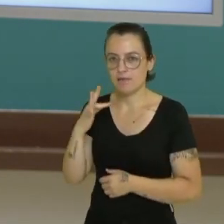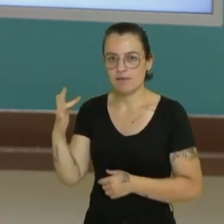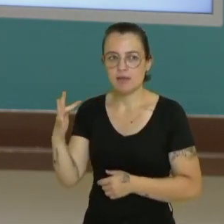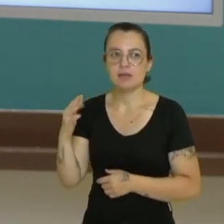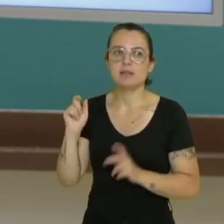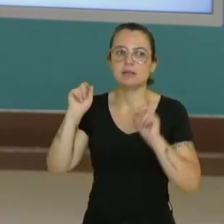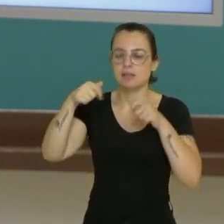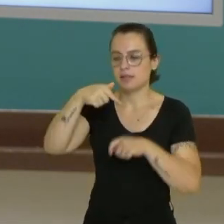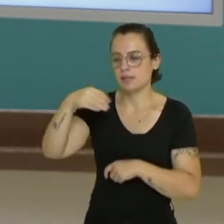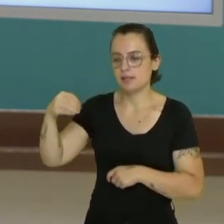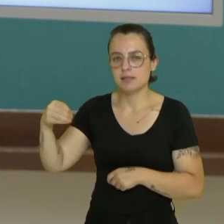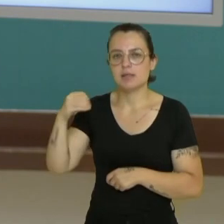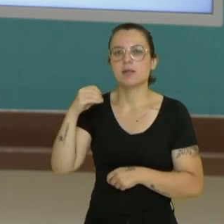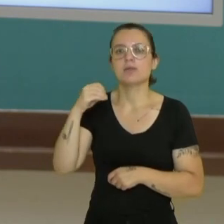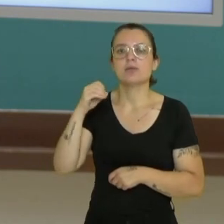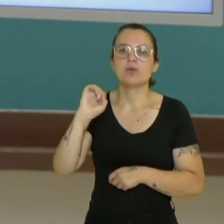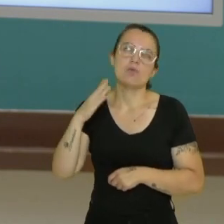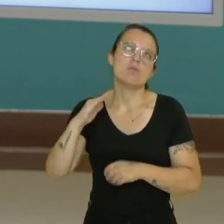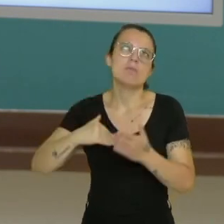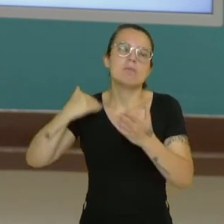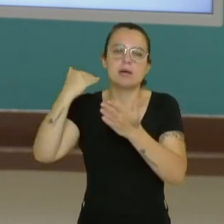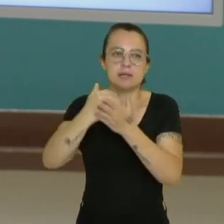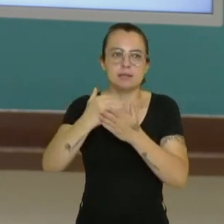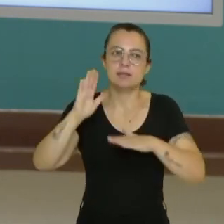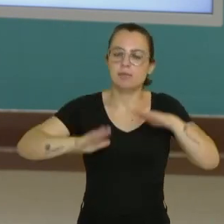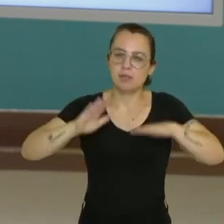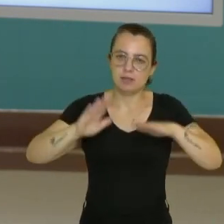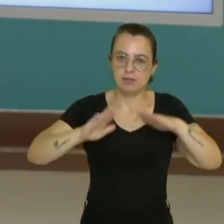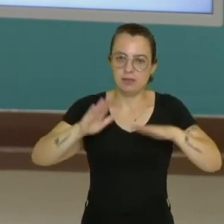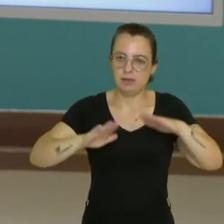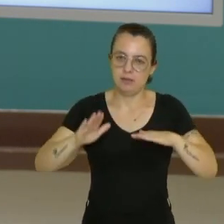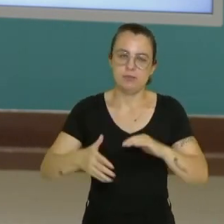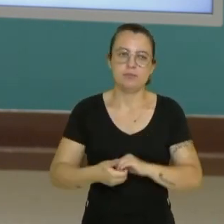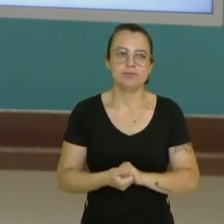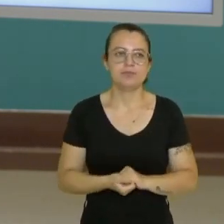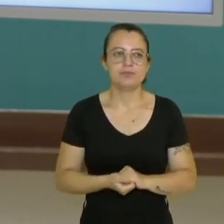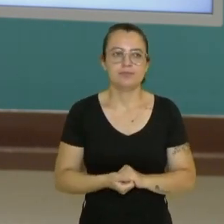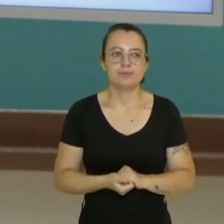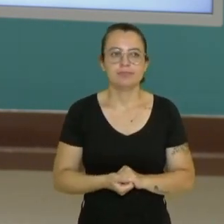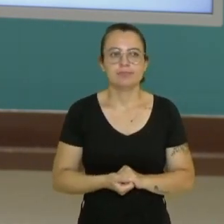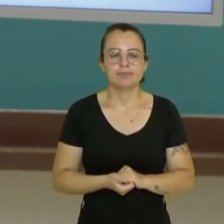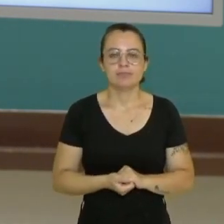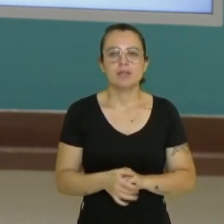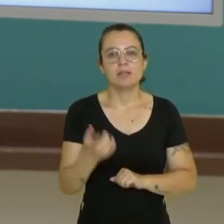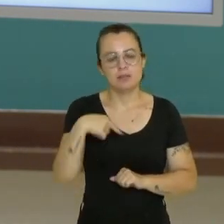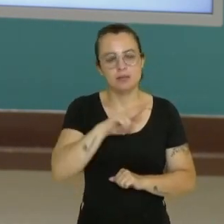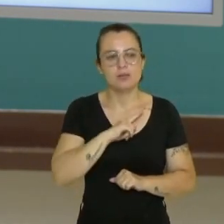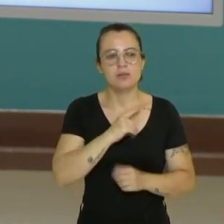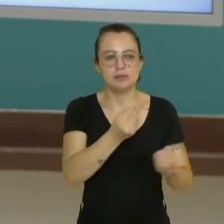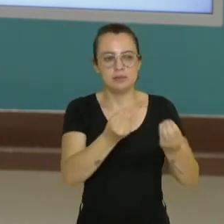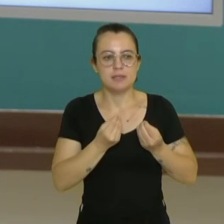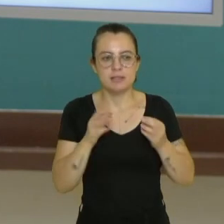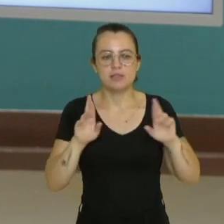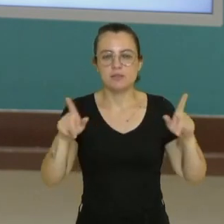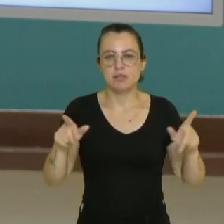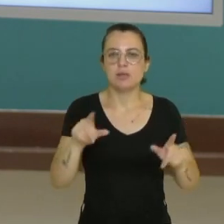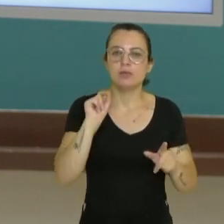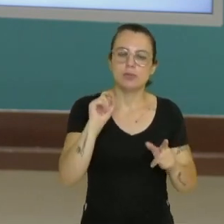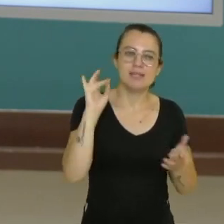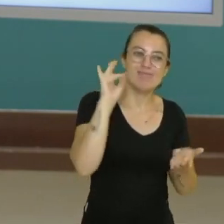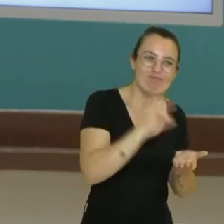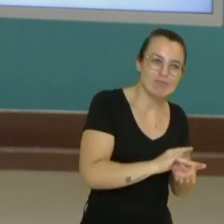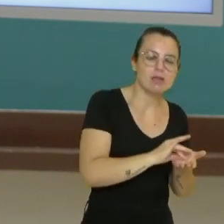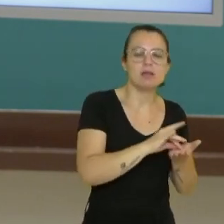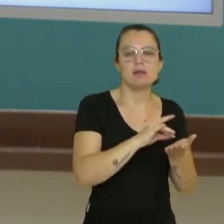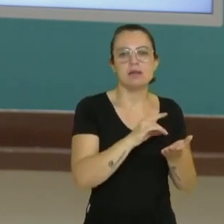até 700, até mais do que isso, dependendo da grife que a gente tem. Isso a gente consegue diferenciar o essencial do